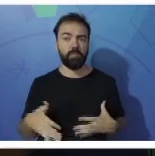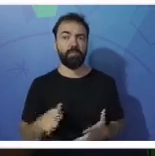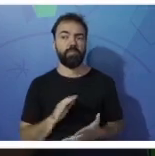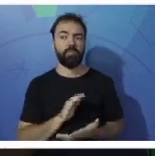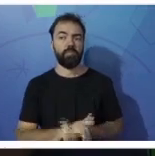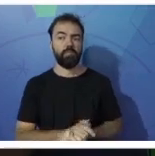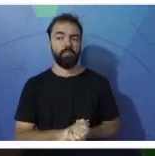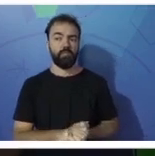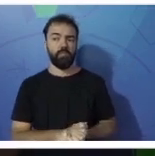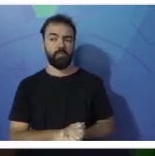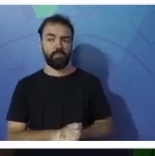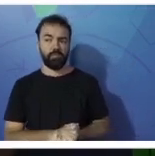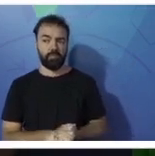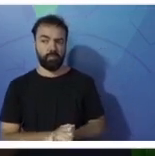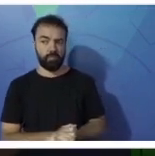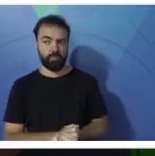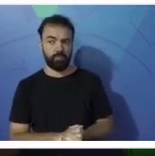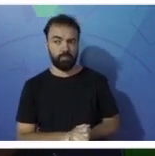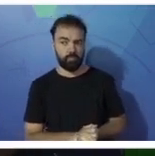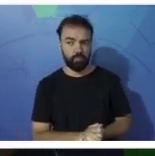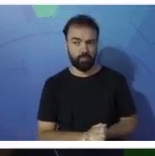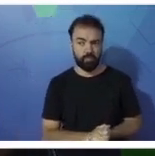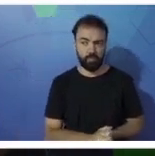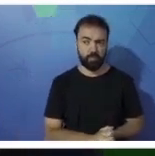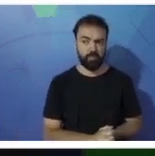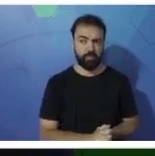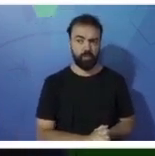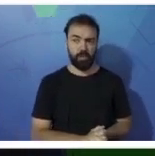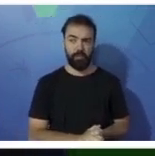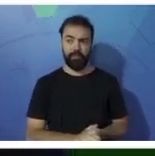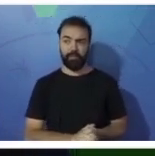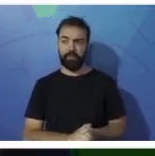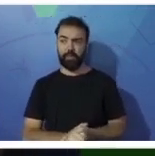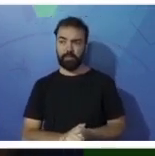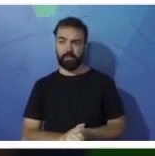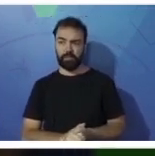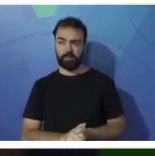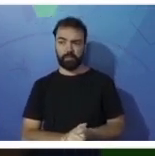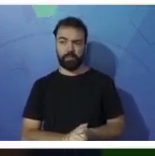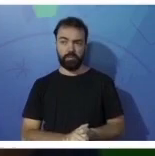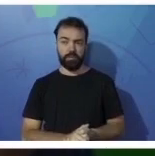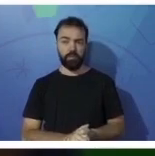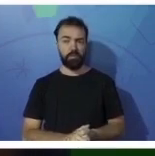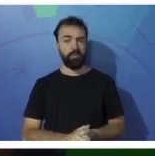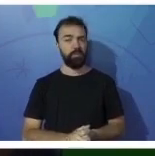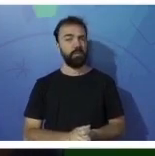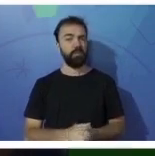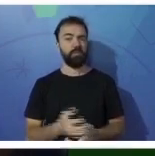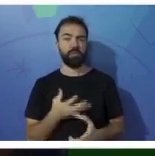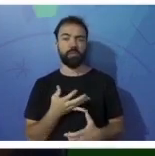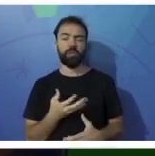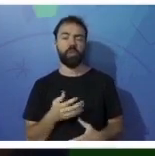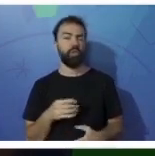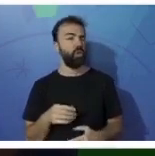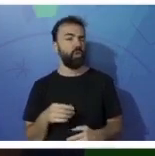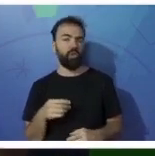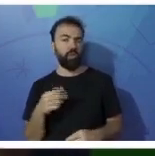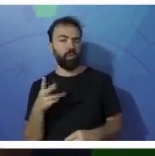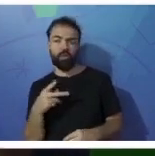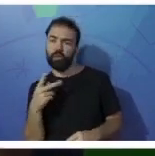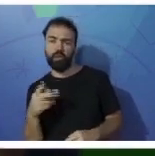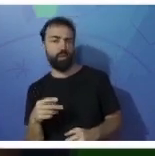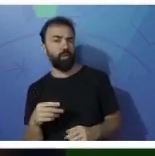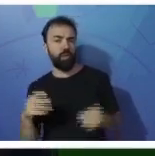apostila de vocês, naquele texto referente à carta do Papai Noel, onde ele fala lá do urso polar, que o urso polar